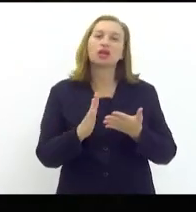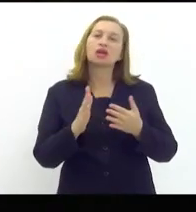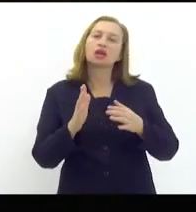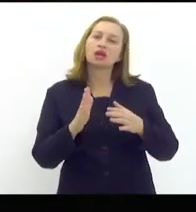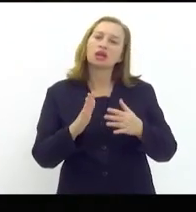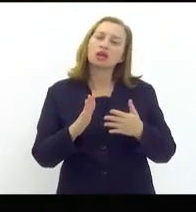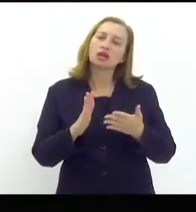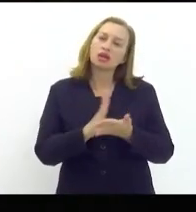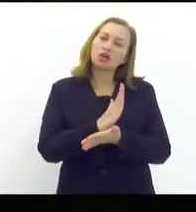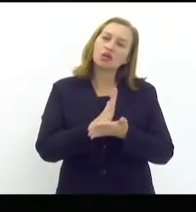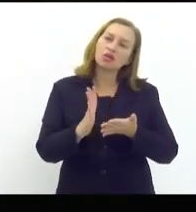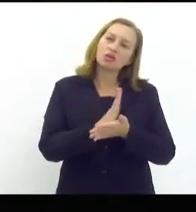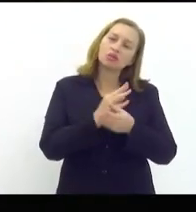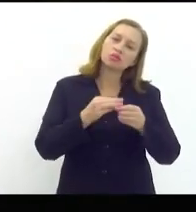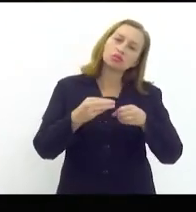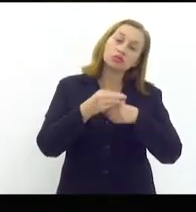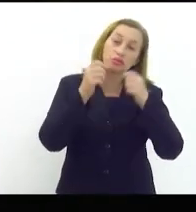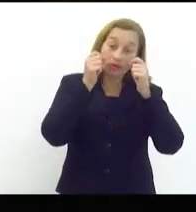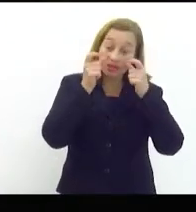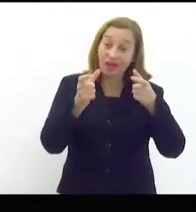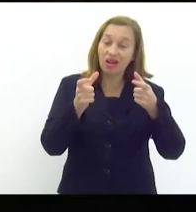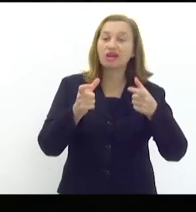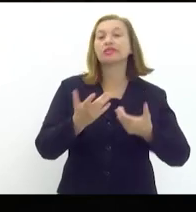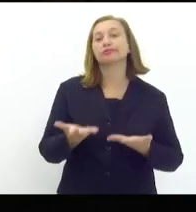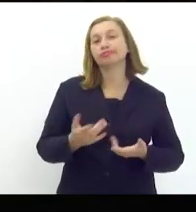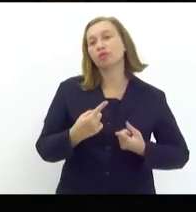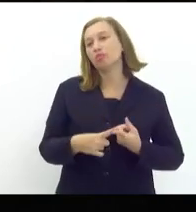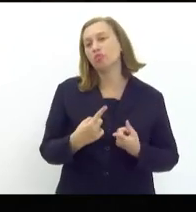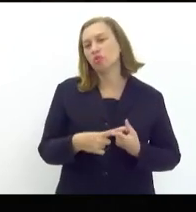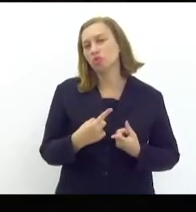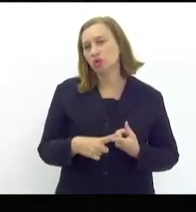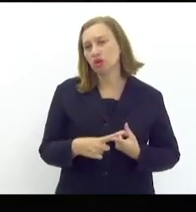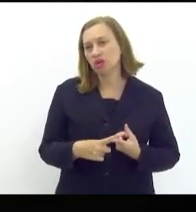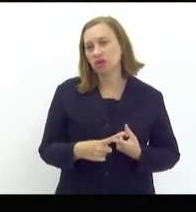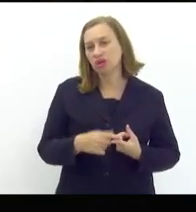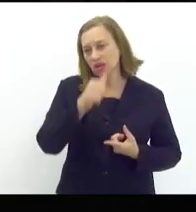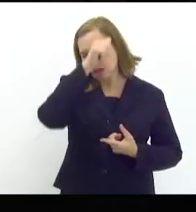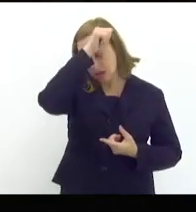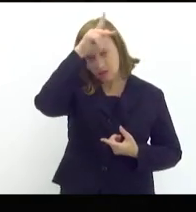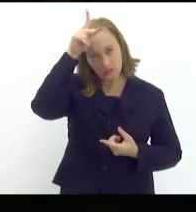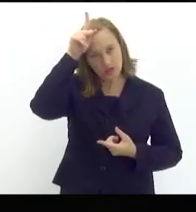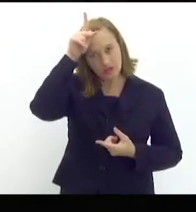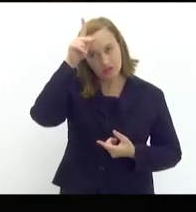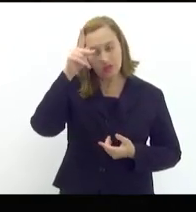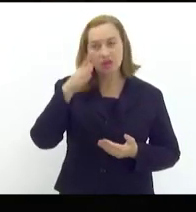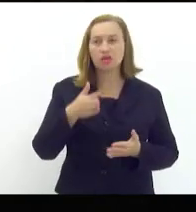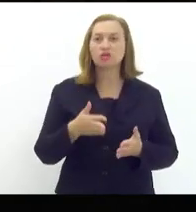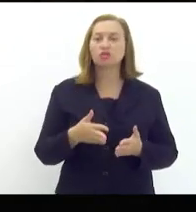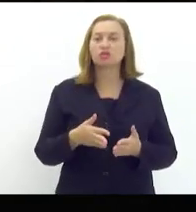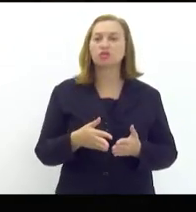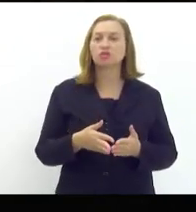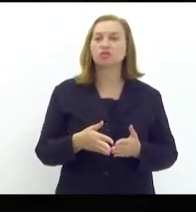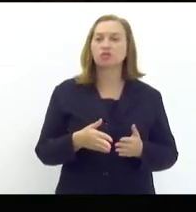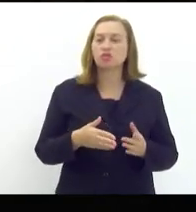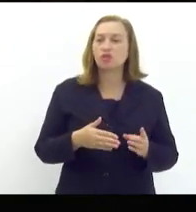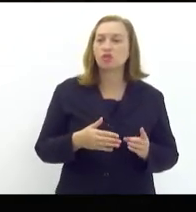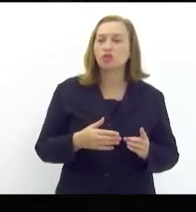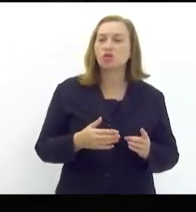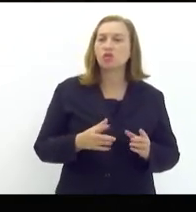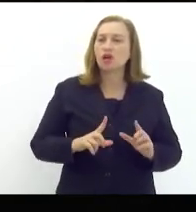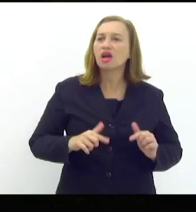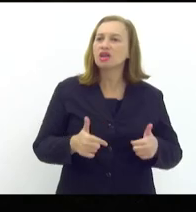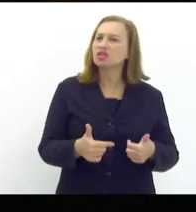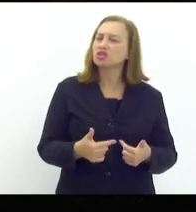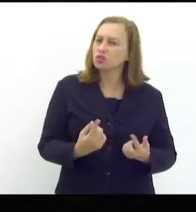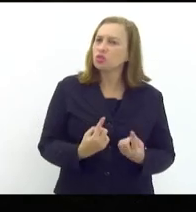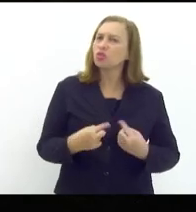com essas alertas porque a frente dos prefeitos né ela se posicionou muito duramente